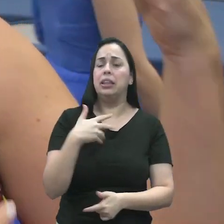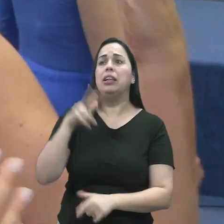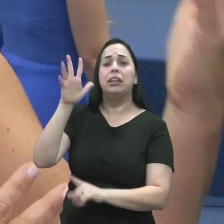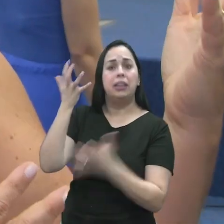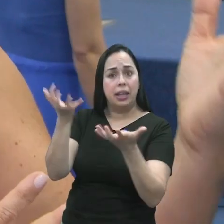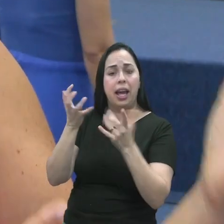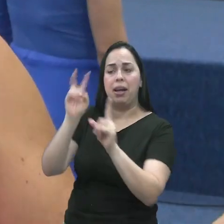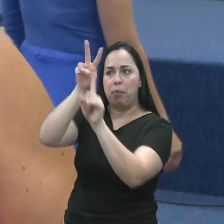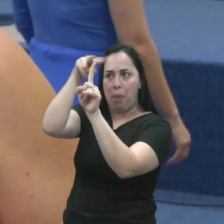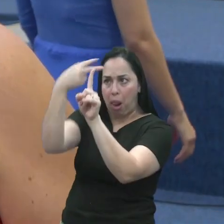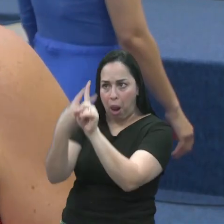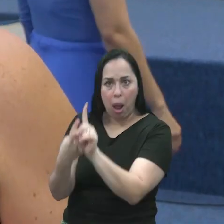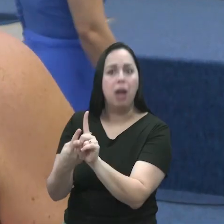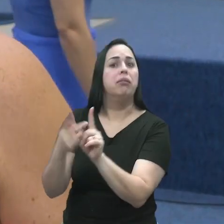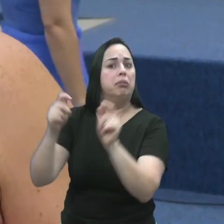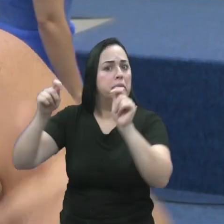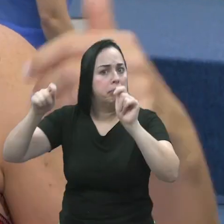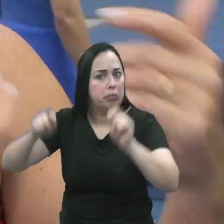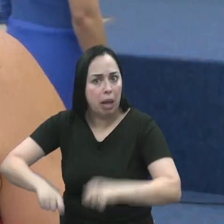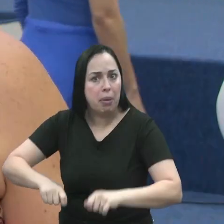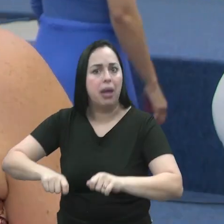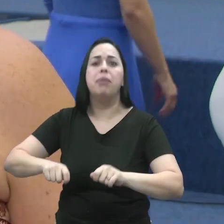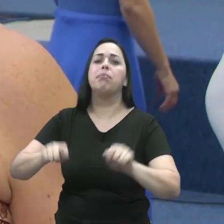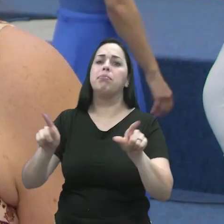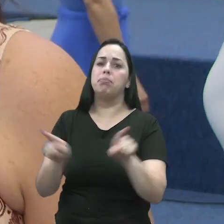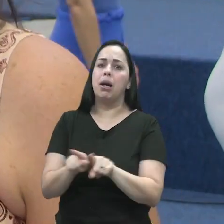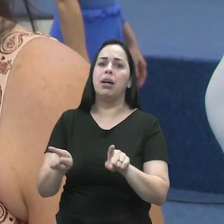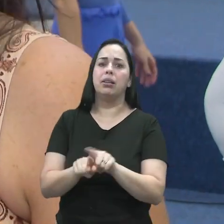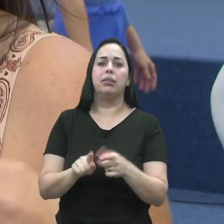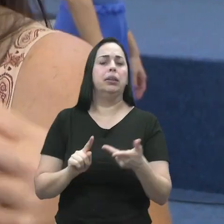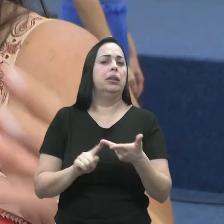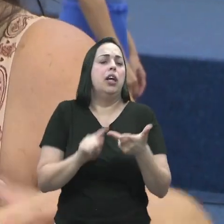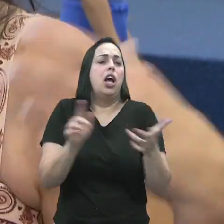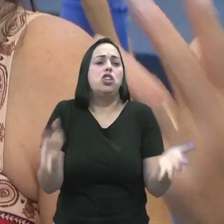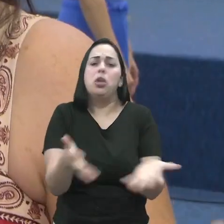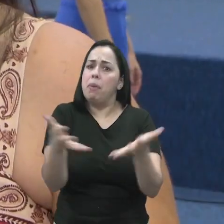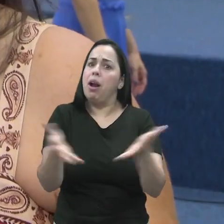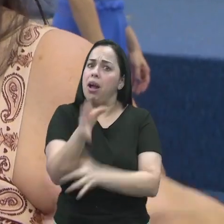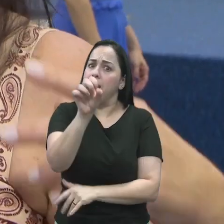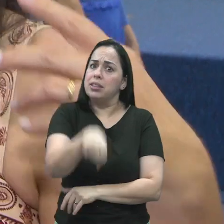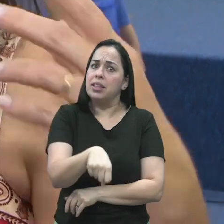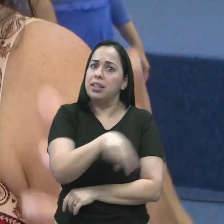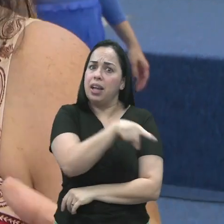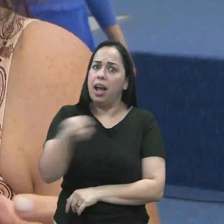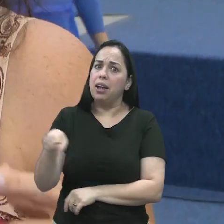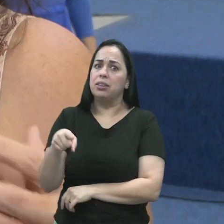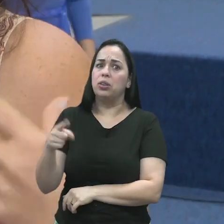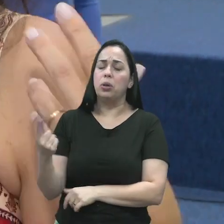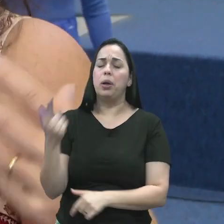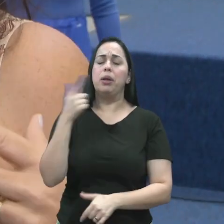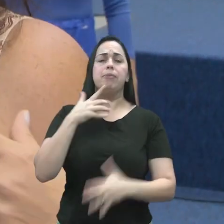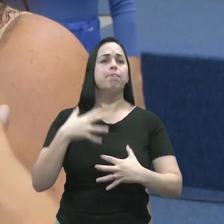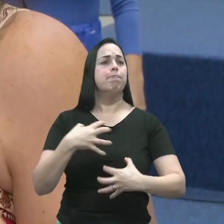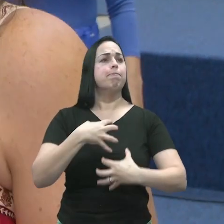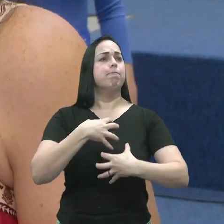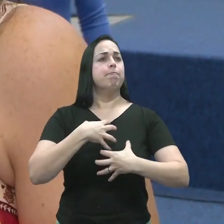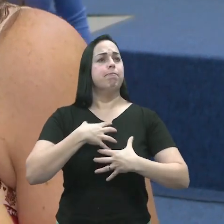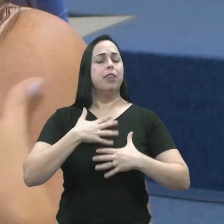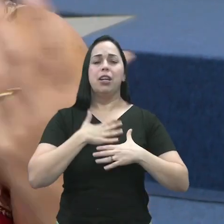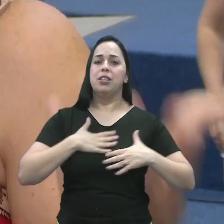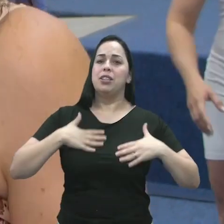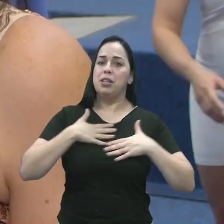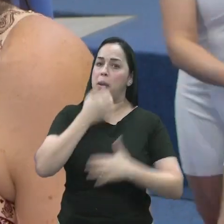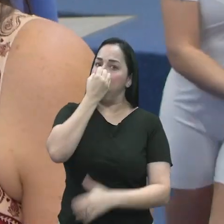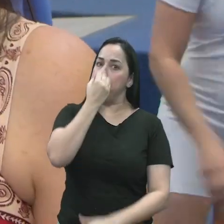elas quiserem fazer acrobacia, elas podem ir e estimular mesmo, para que elas possam procurar algo que